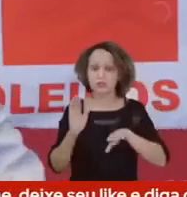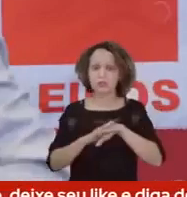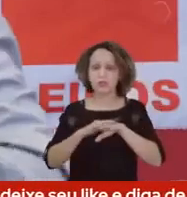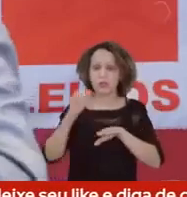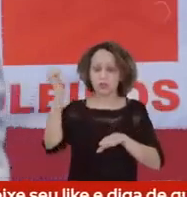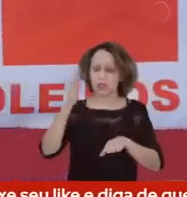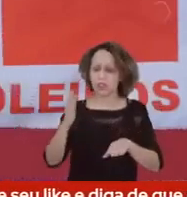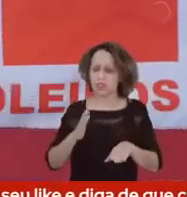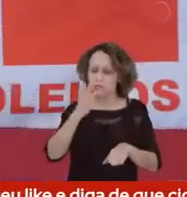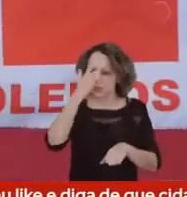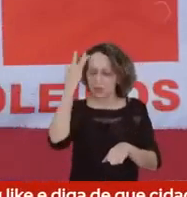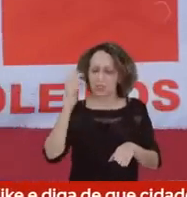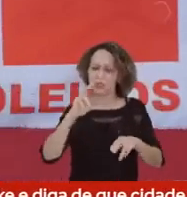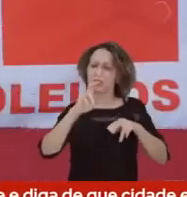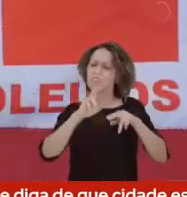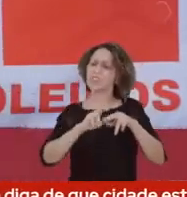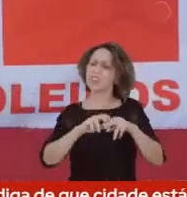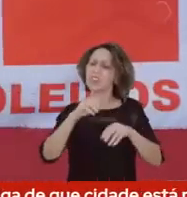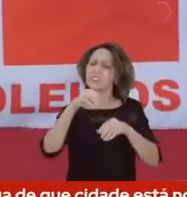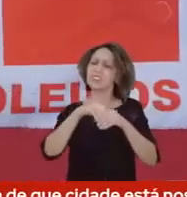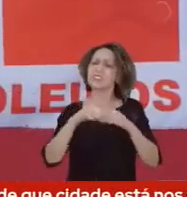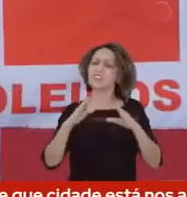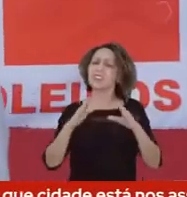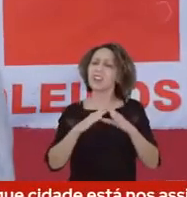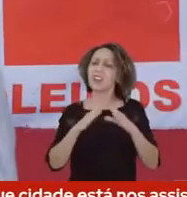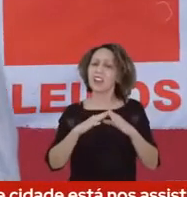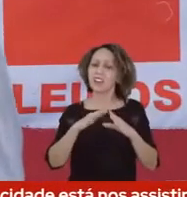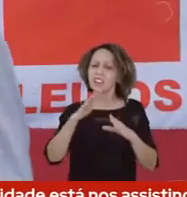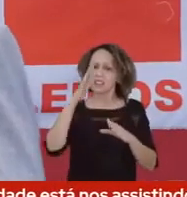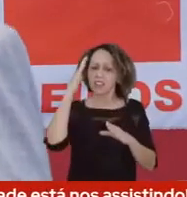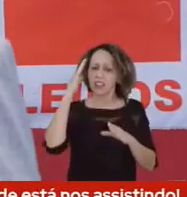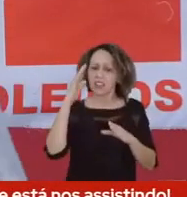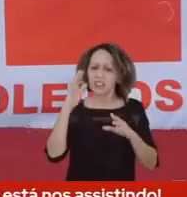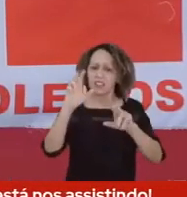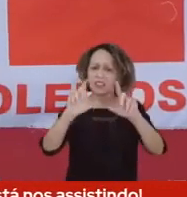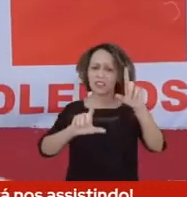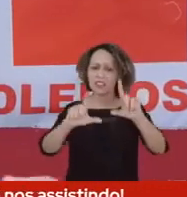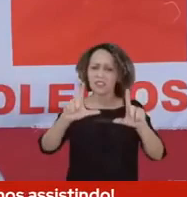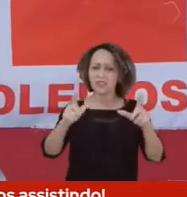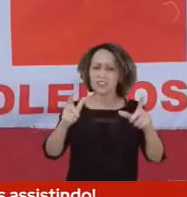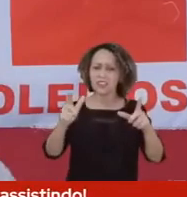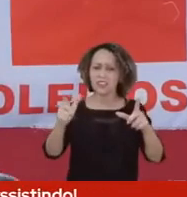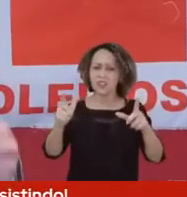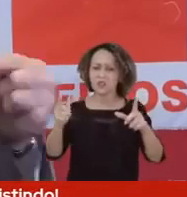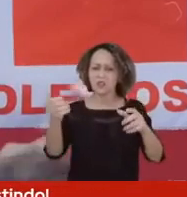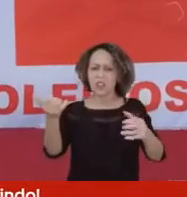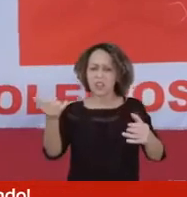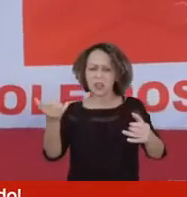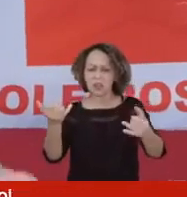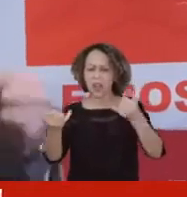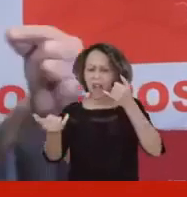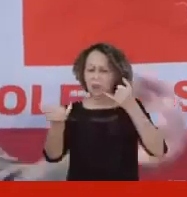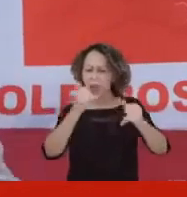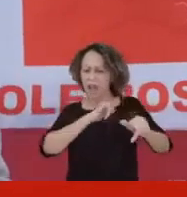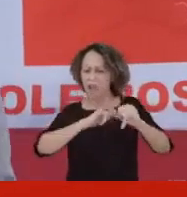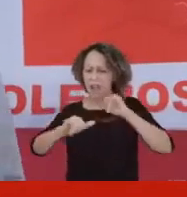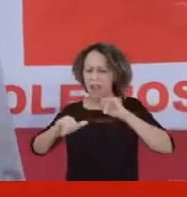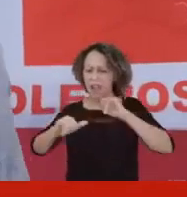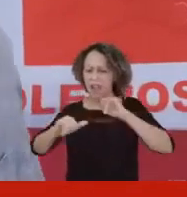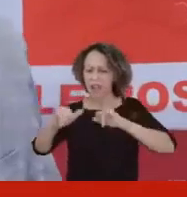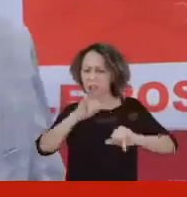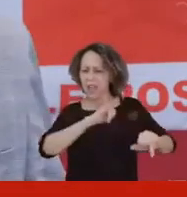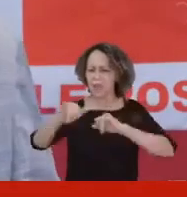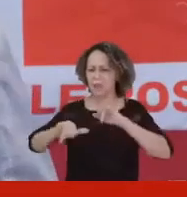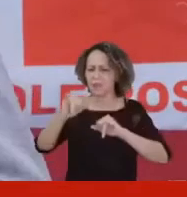ouvindo todas as mentiras que contaram contra a Petrobras. Todas as acusações que foram feitas contra a